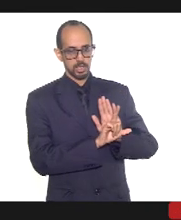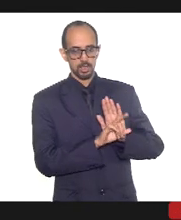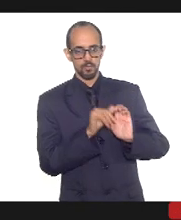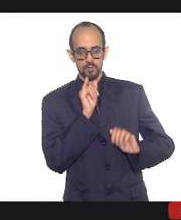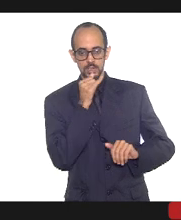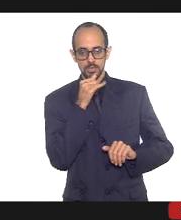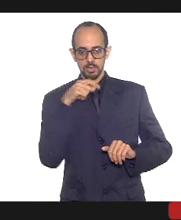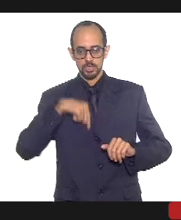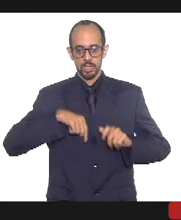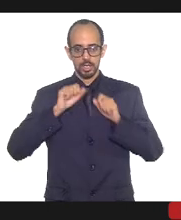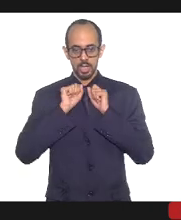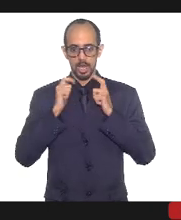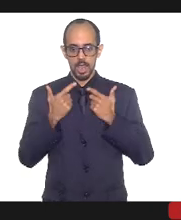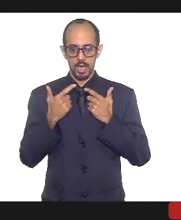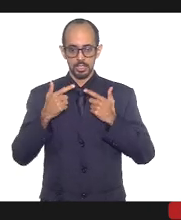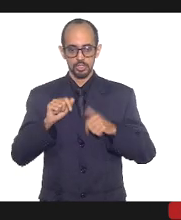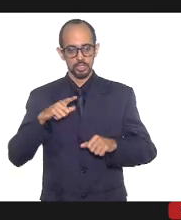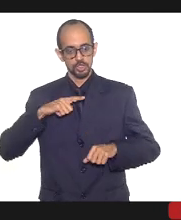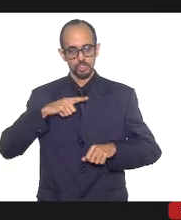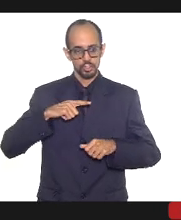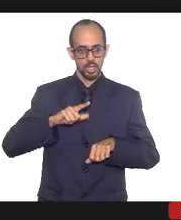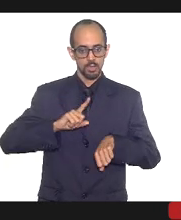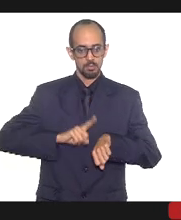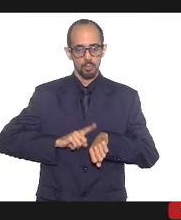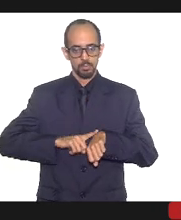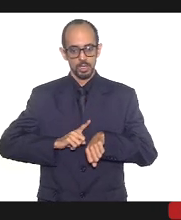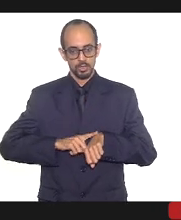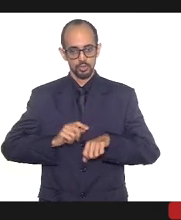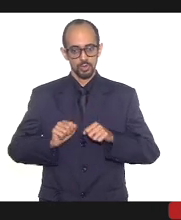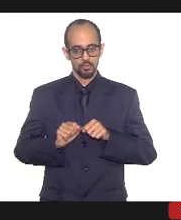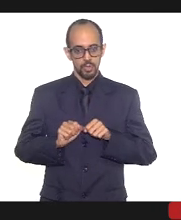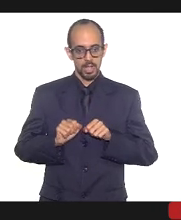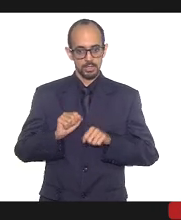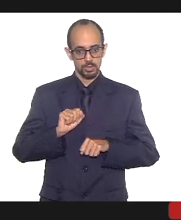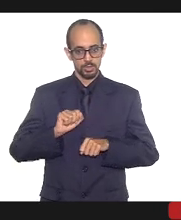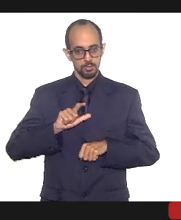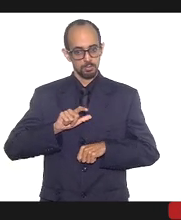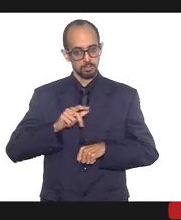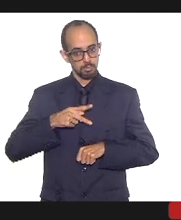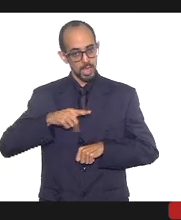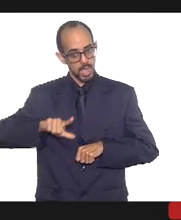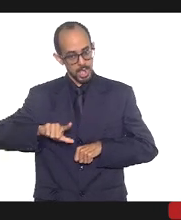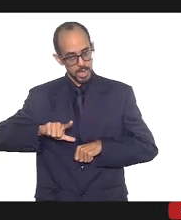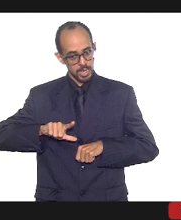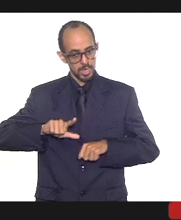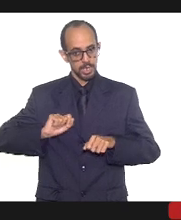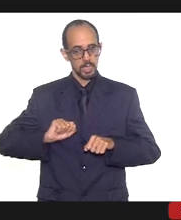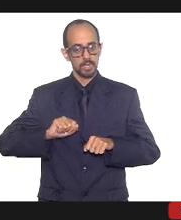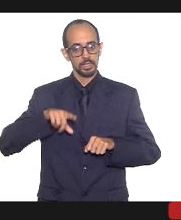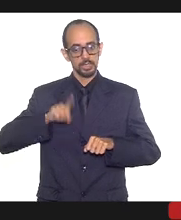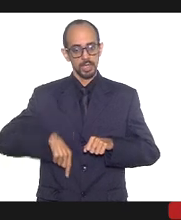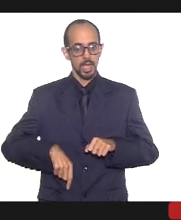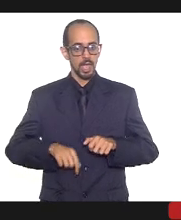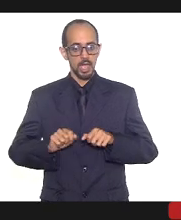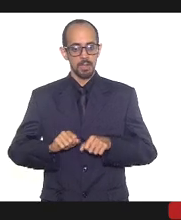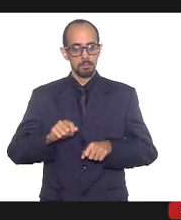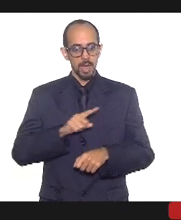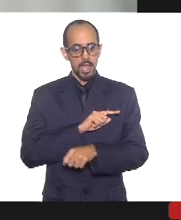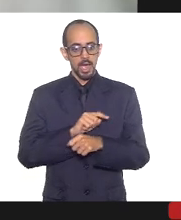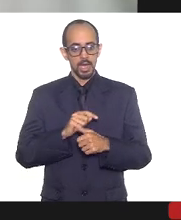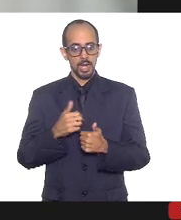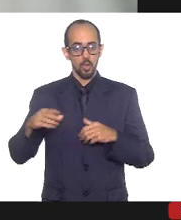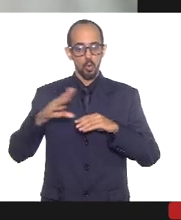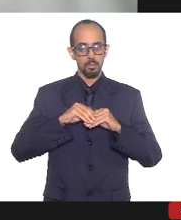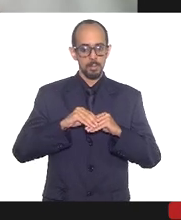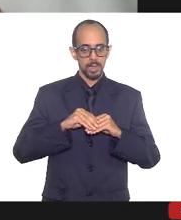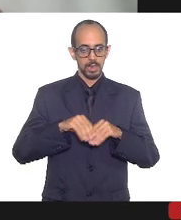visto em alguns momentos que são feitos alguns projetos de lei que reiteram outras leis já existentes, na verdade,